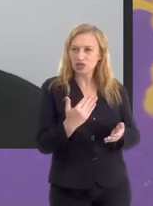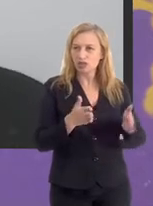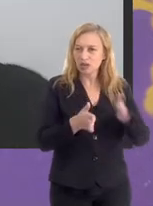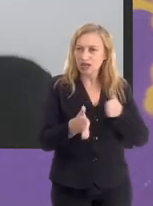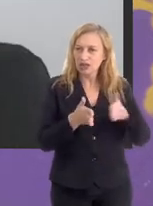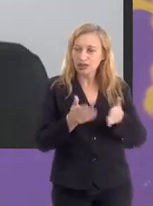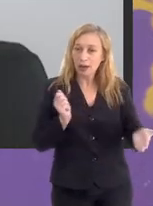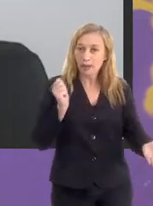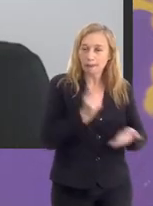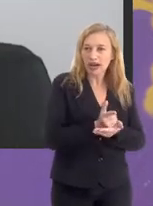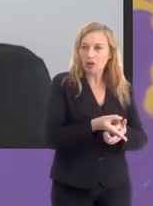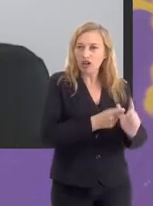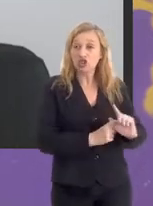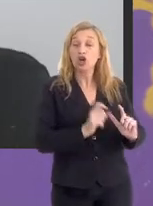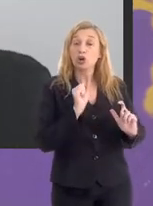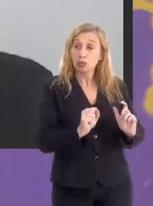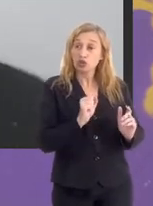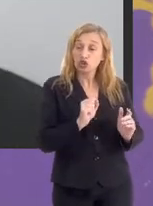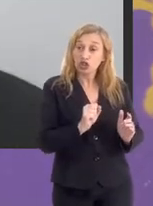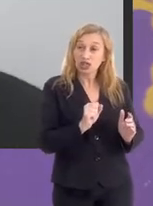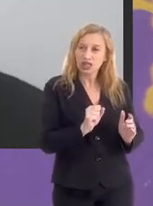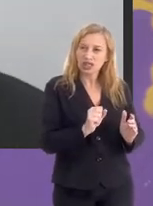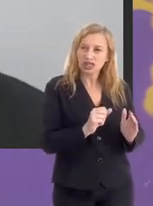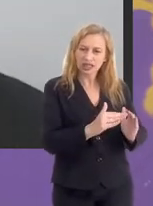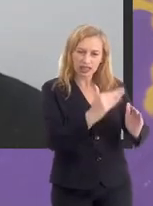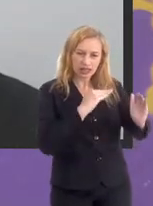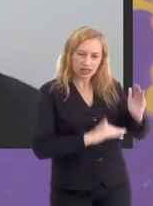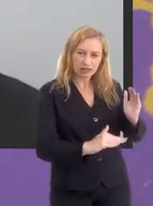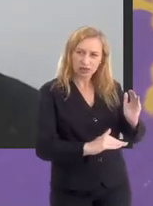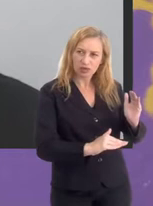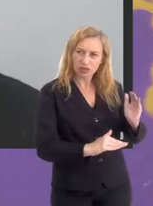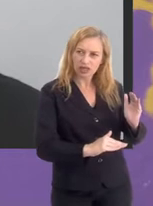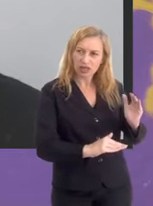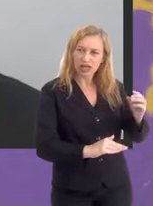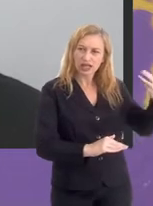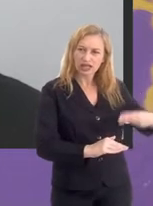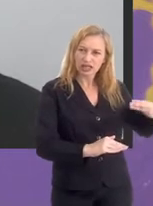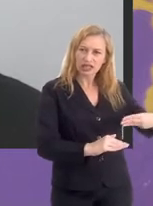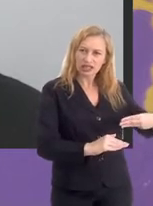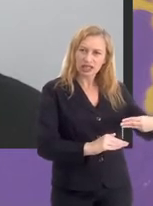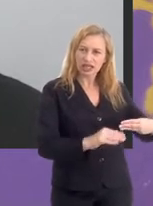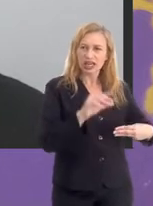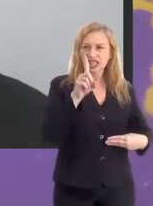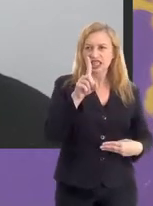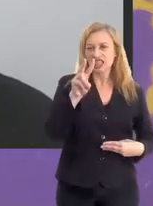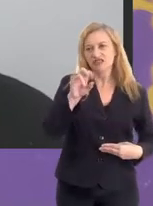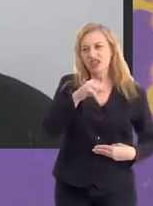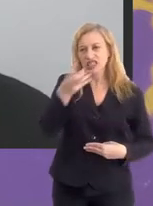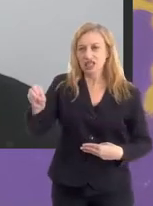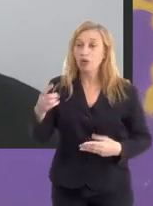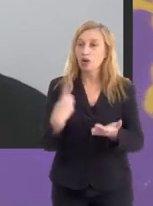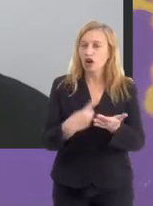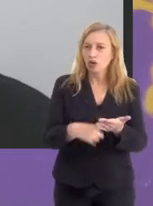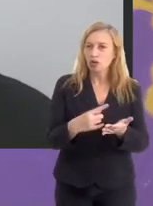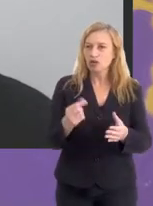saldou a dívida porque ele poderia ser rebaixado à terceira divisão na pesada de ponto o acordo foi feito